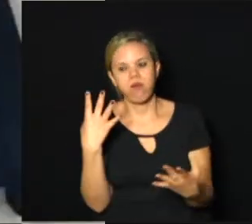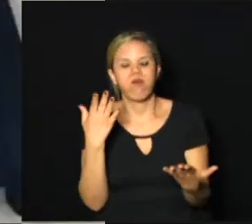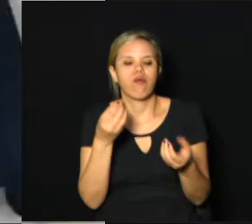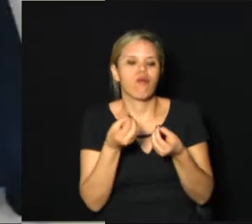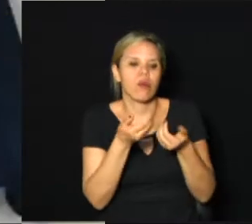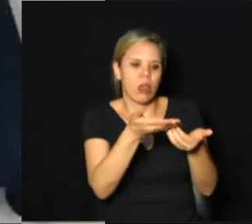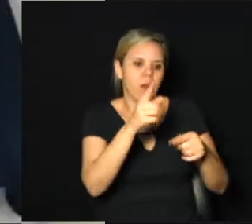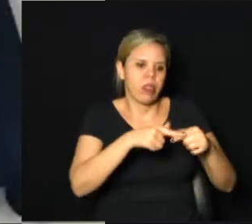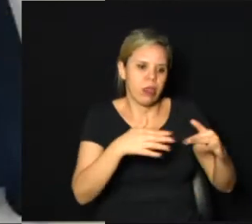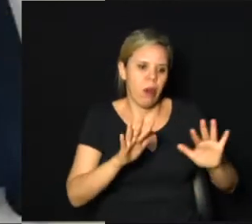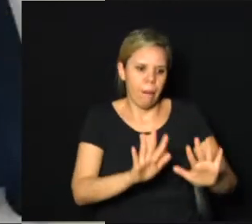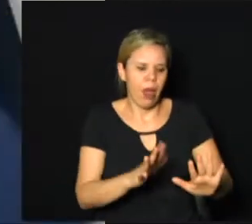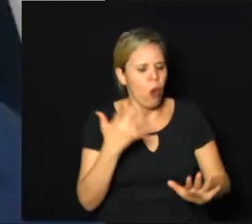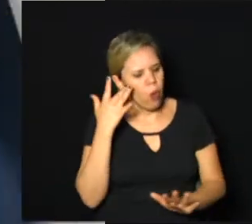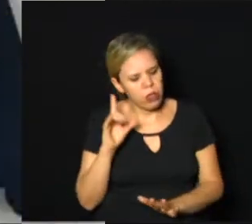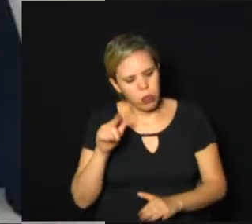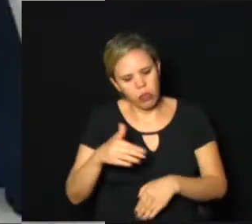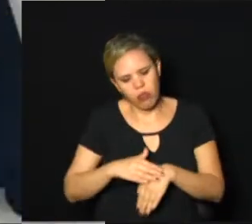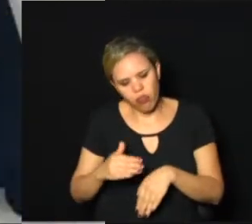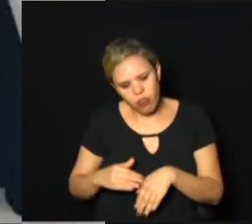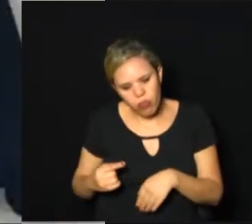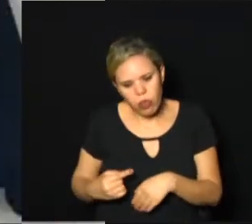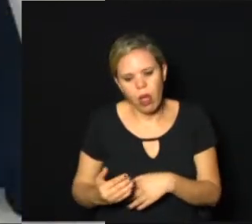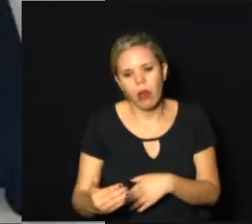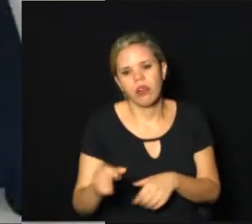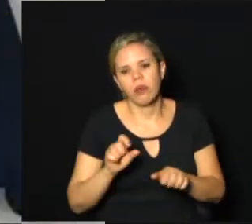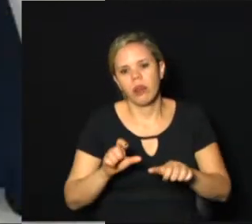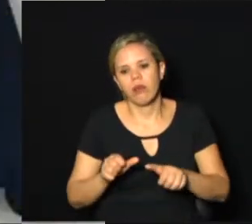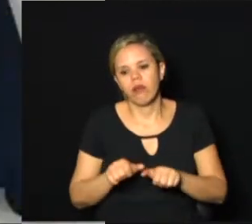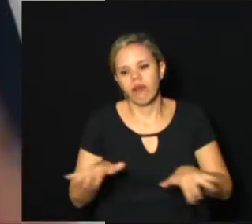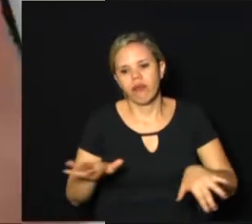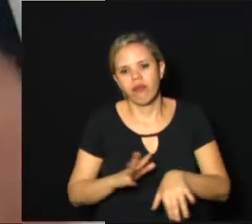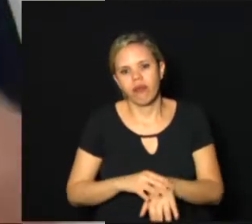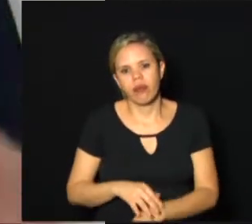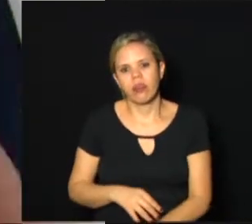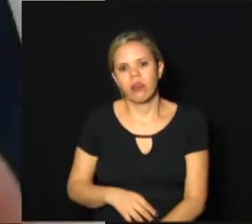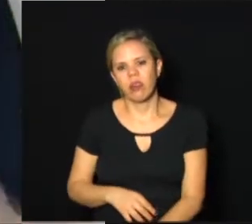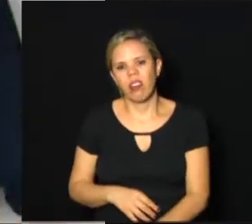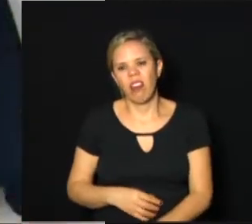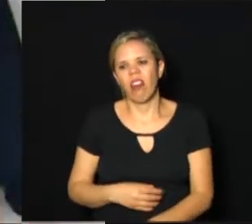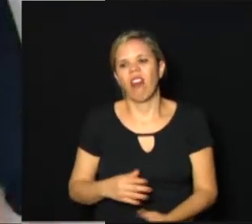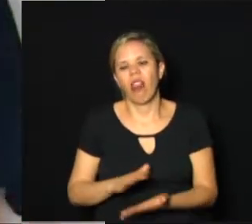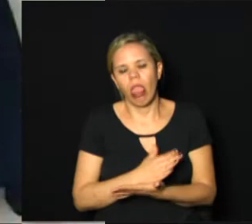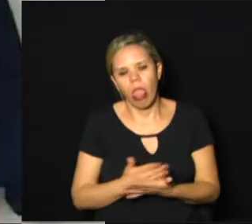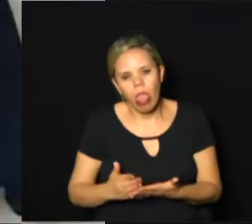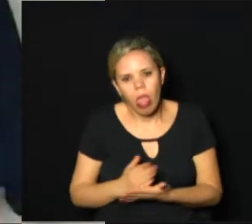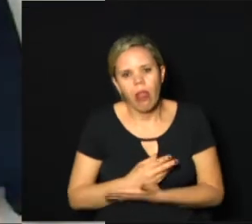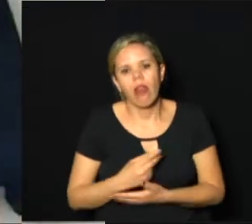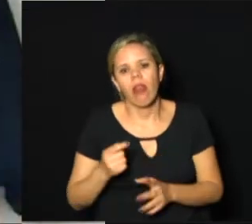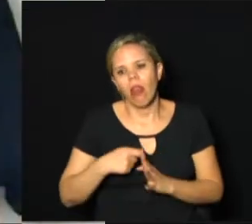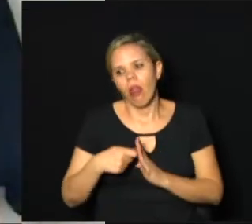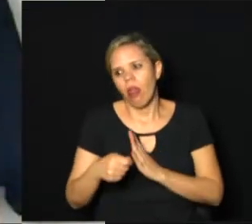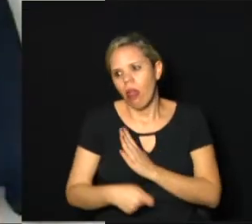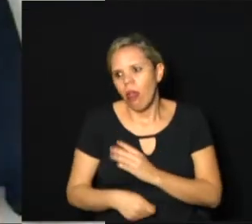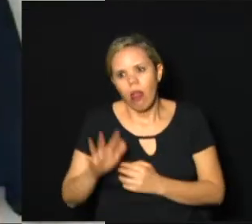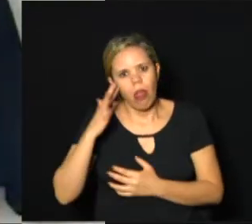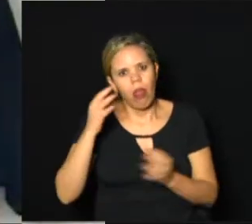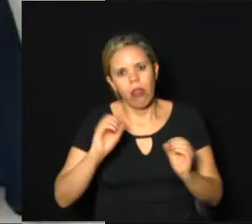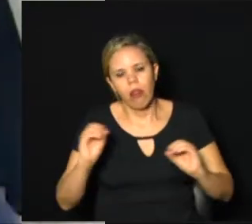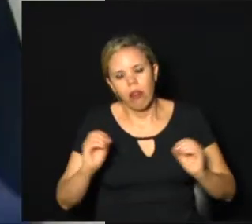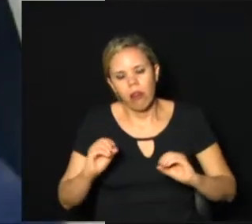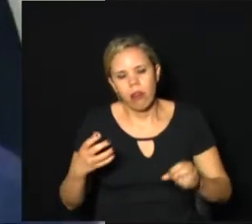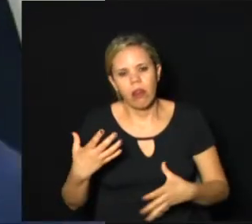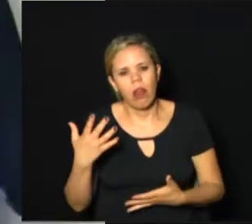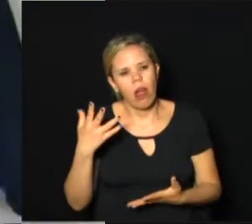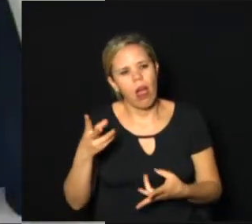Mas eu acho que depois de um tempo, quando essa pandemia começou a ficar um negócio arrastado, né, meses e meses e ela não resolvendo, a gente sente